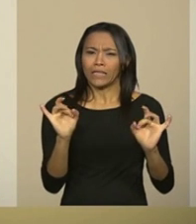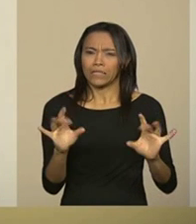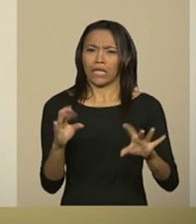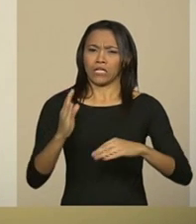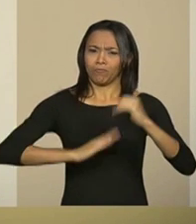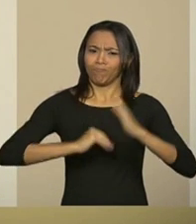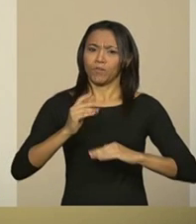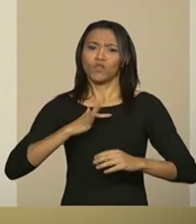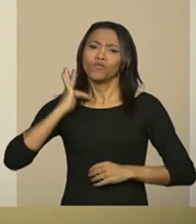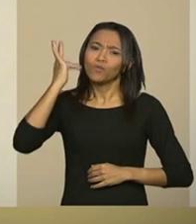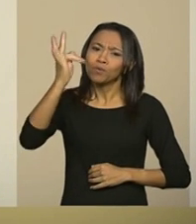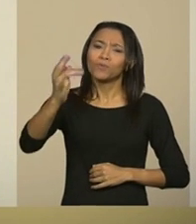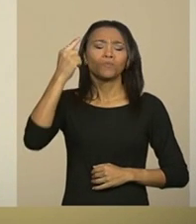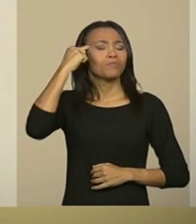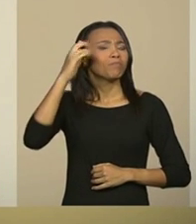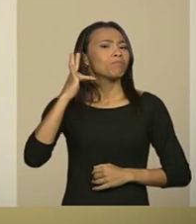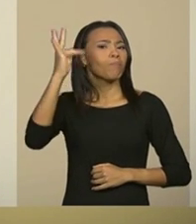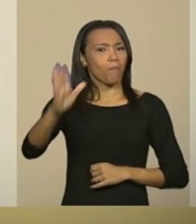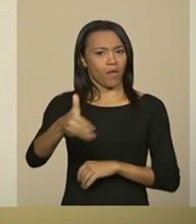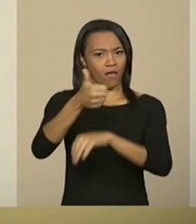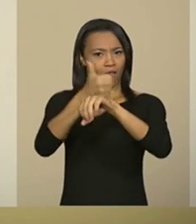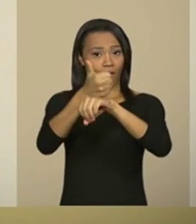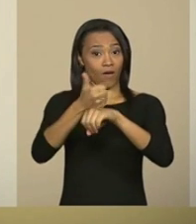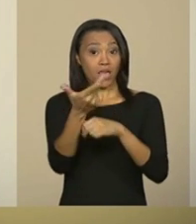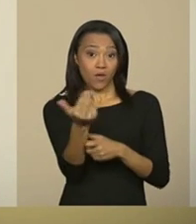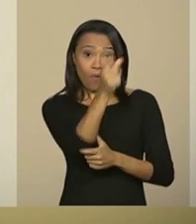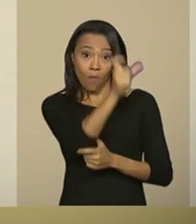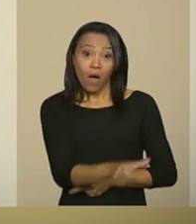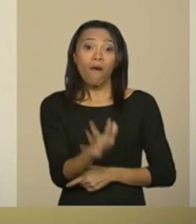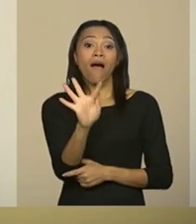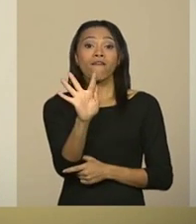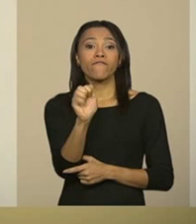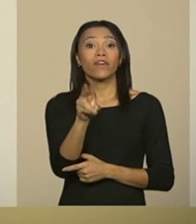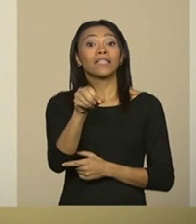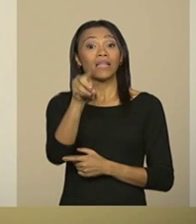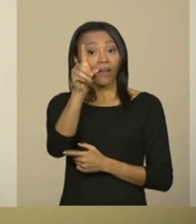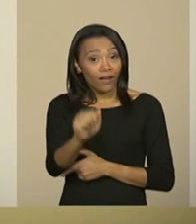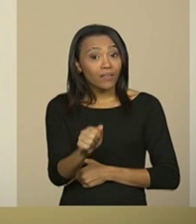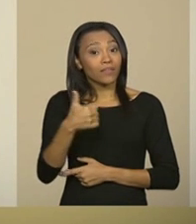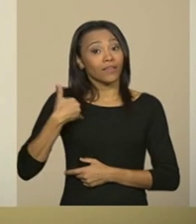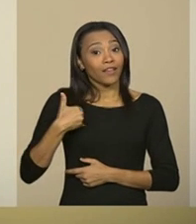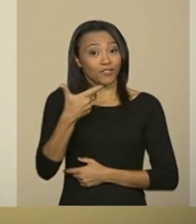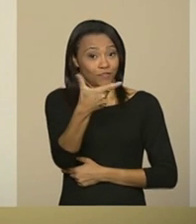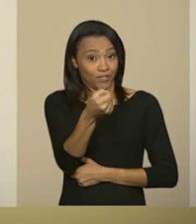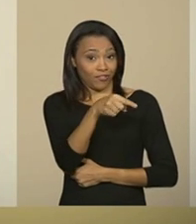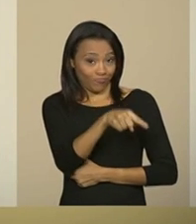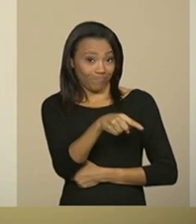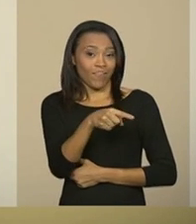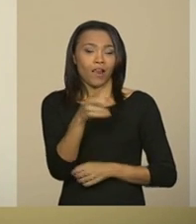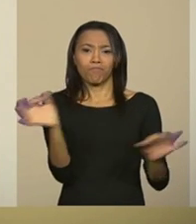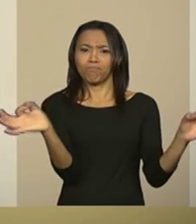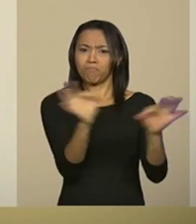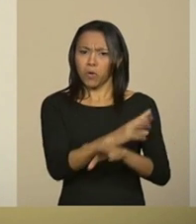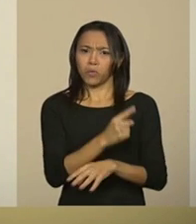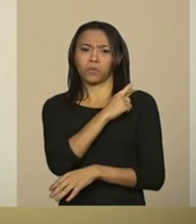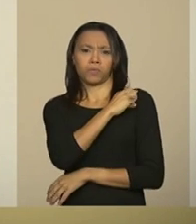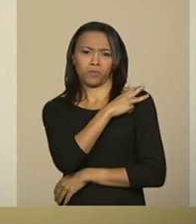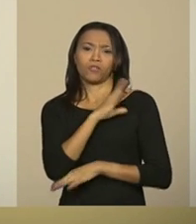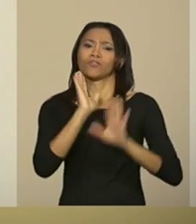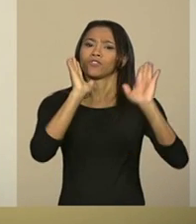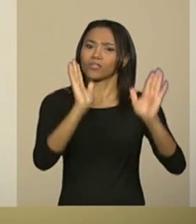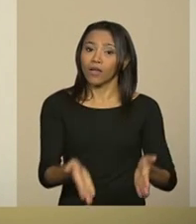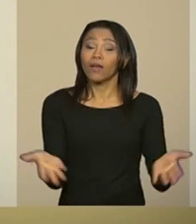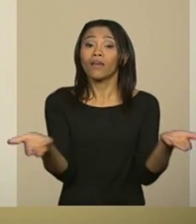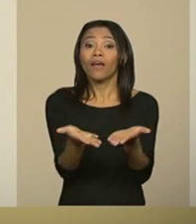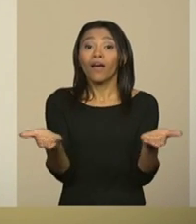construir um futuro melhor foi o que aconteceu com a fernanda rosa de 20 anos que terminou o ensino médio e agora